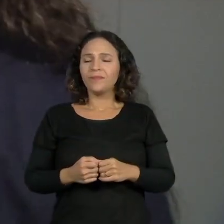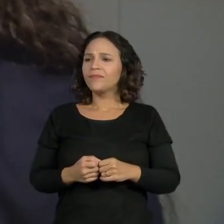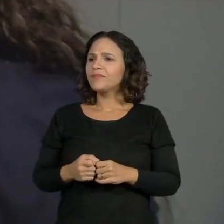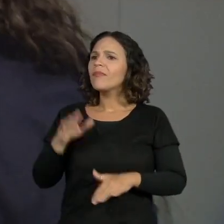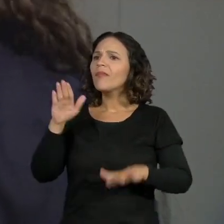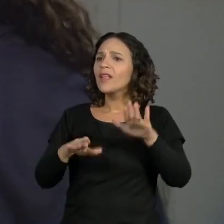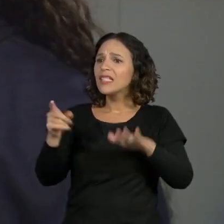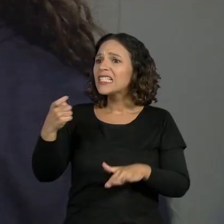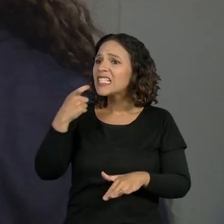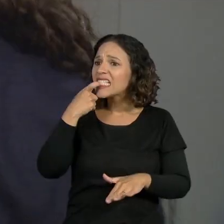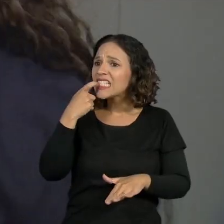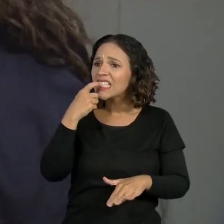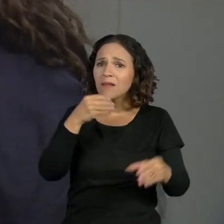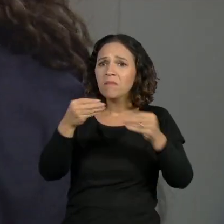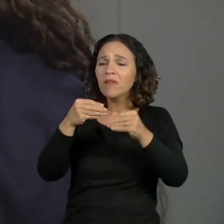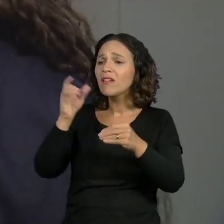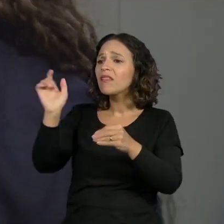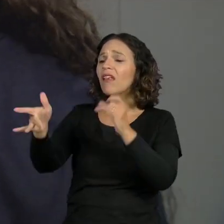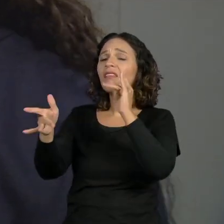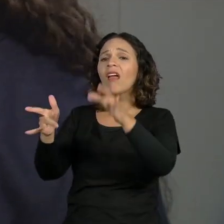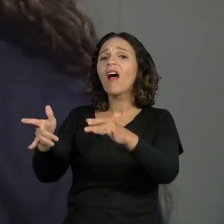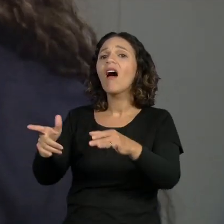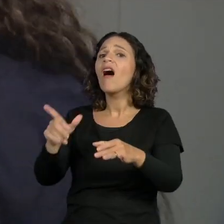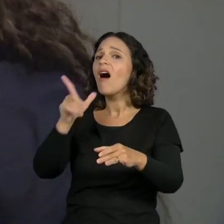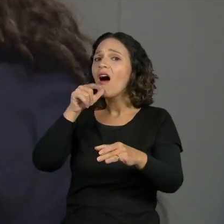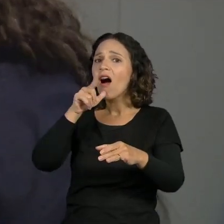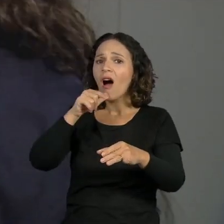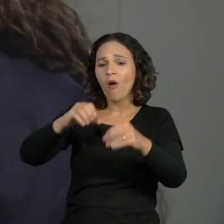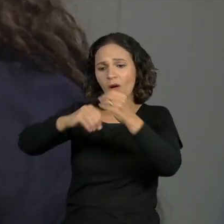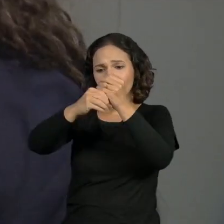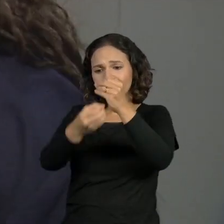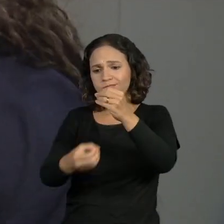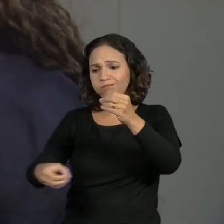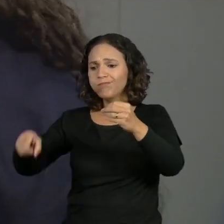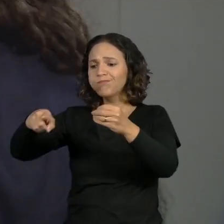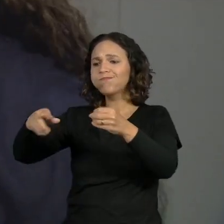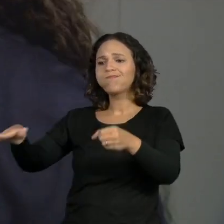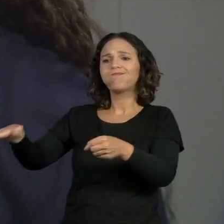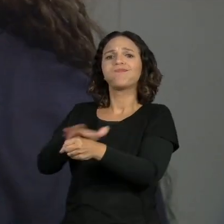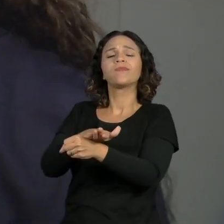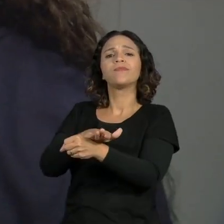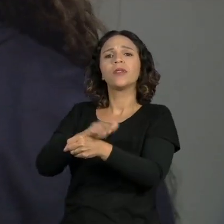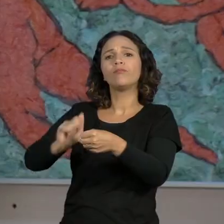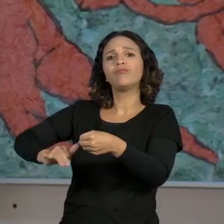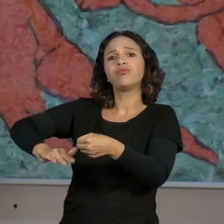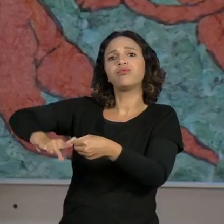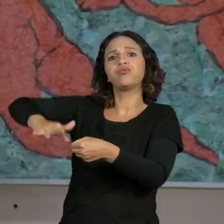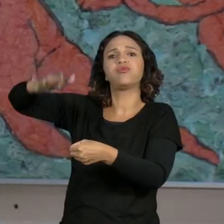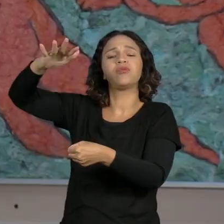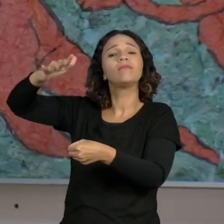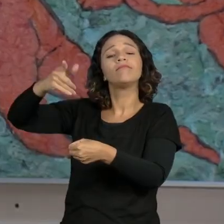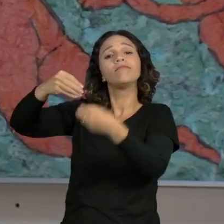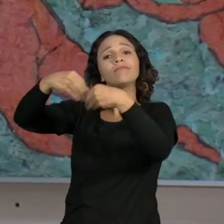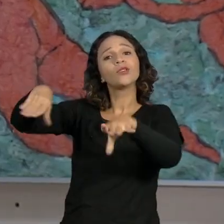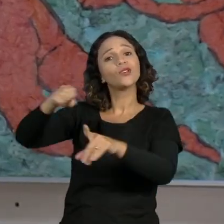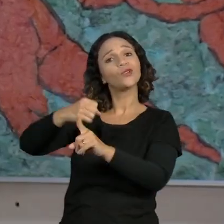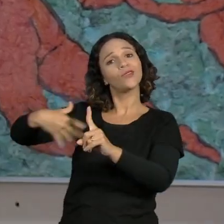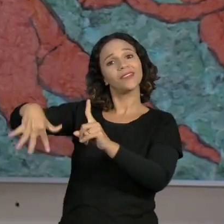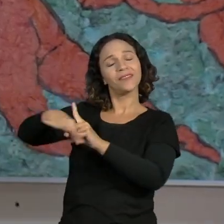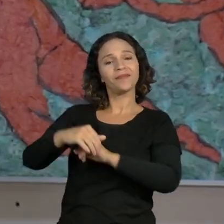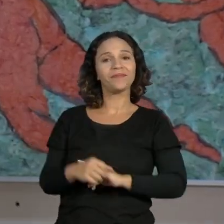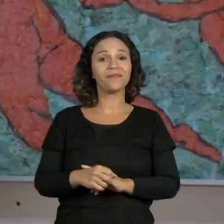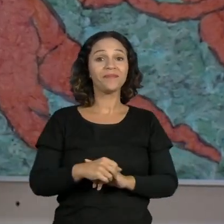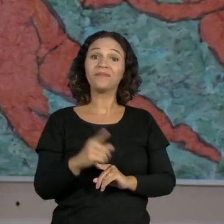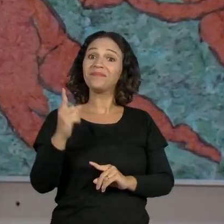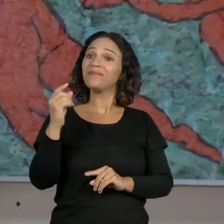esse plástico iria para um rio, ele iria para um esgoto, iria entupir e poderia causar outros danos à própria sociedade. A inspiração e o